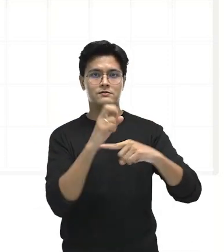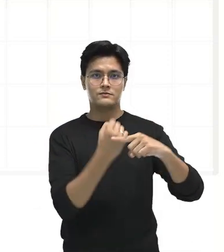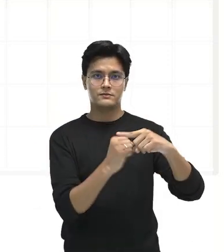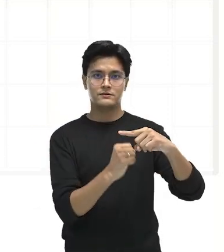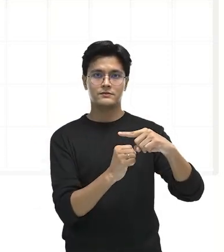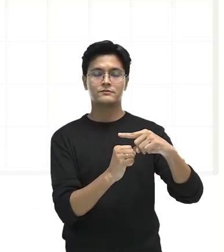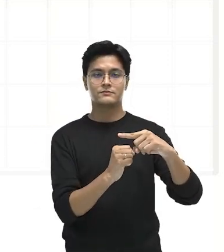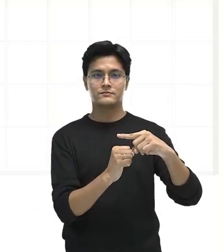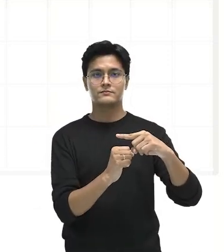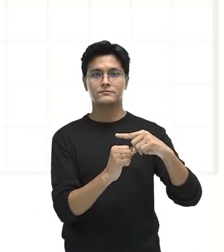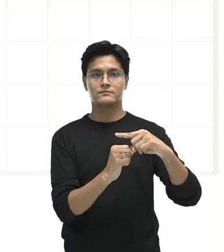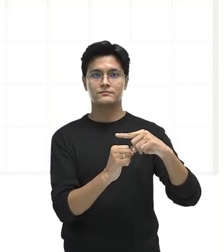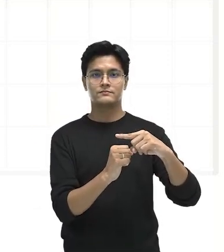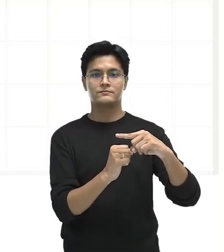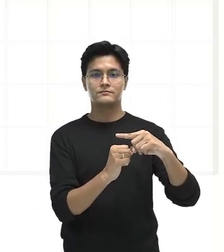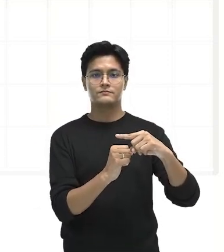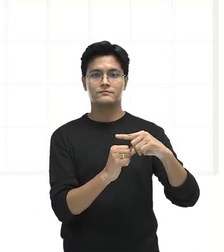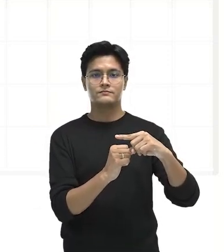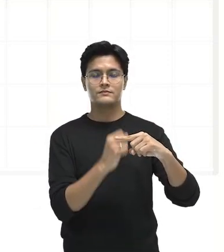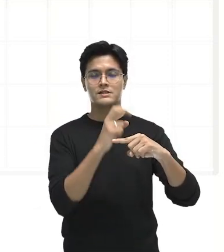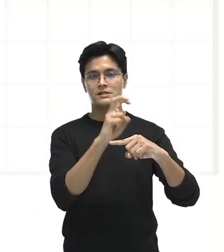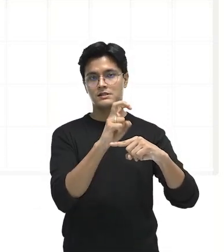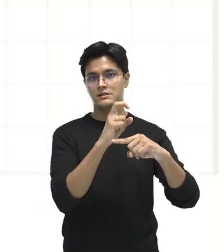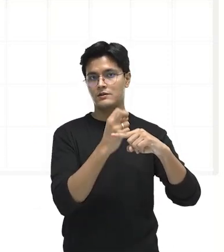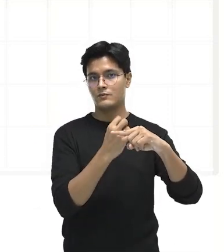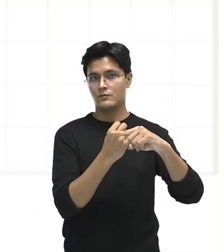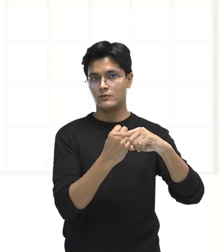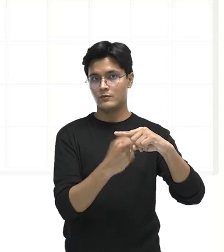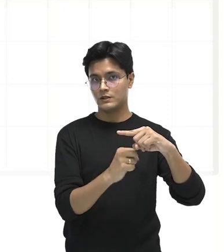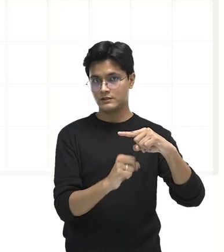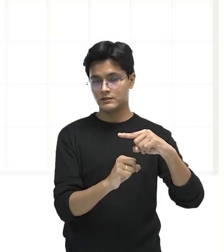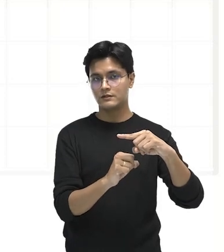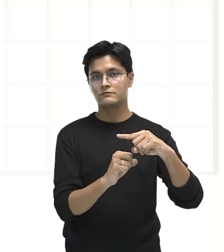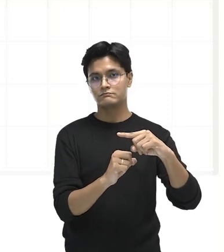agora contra